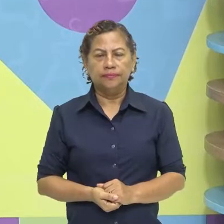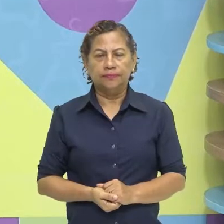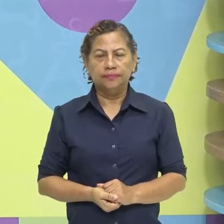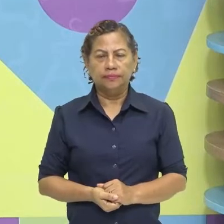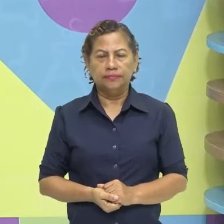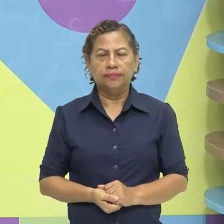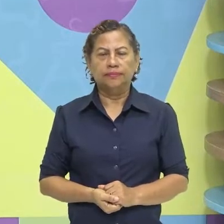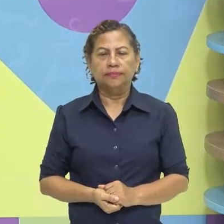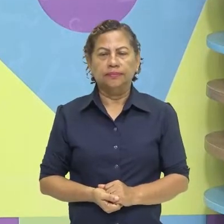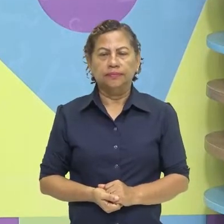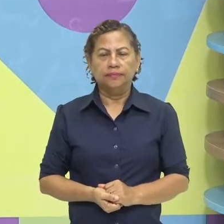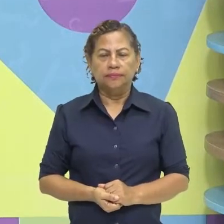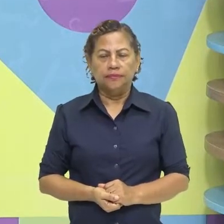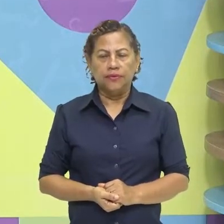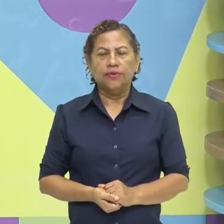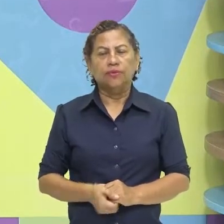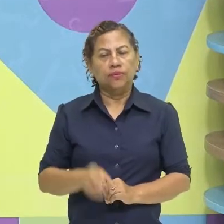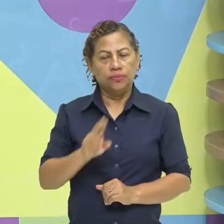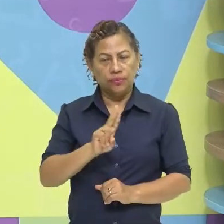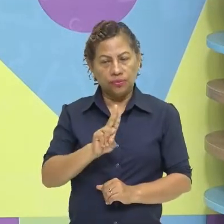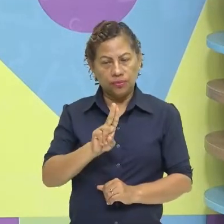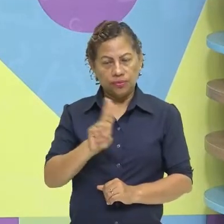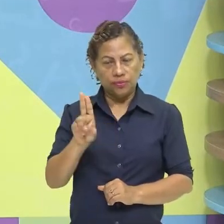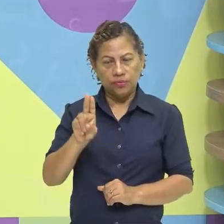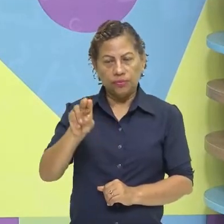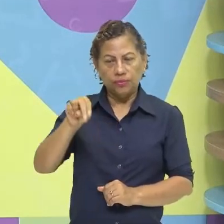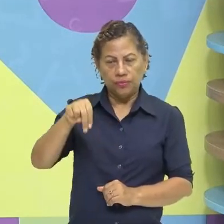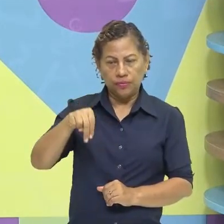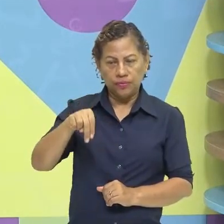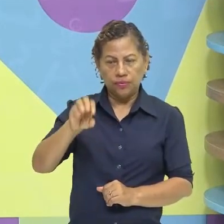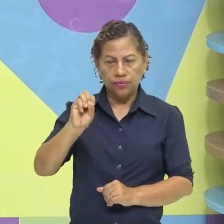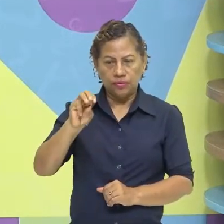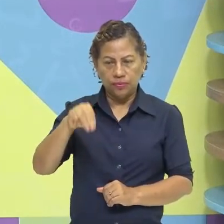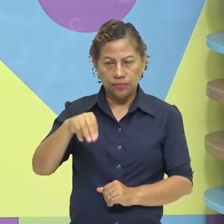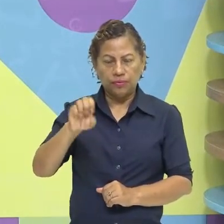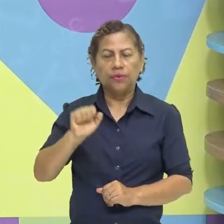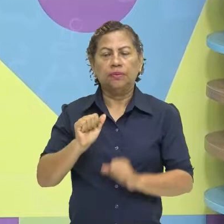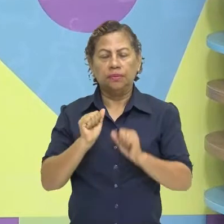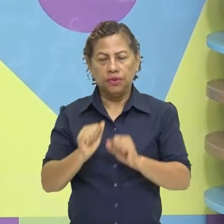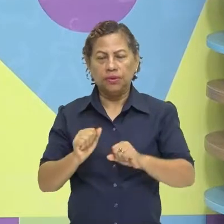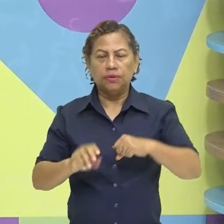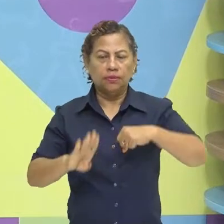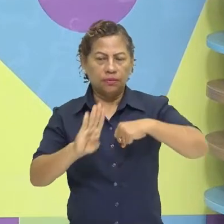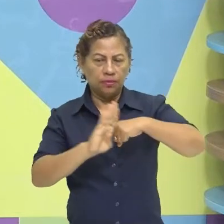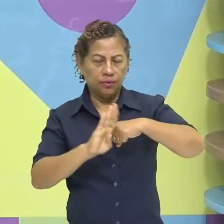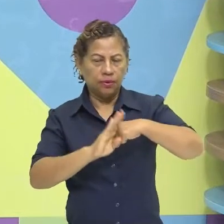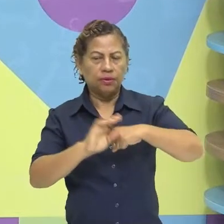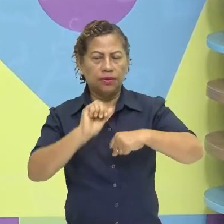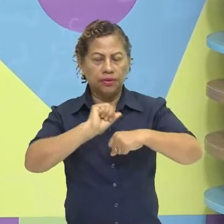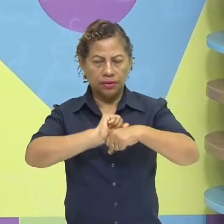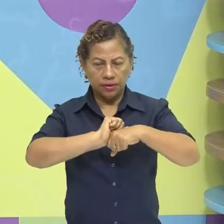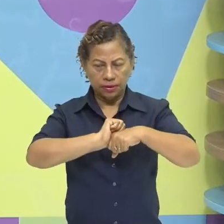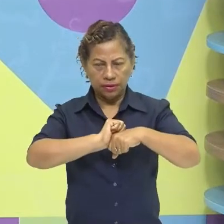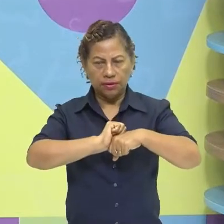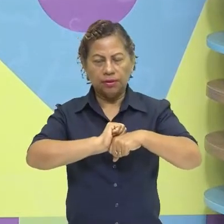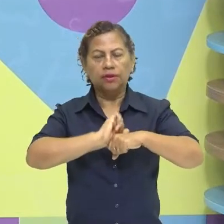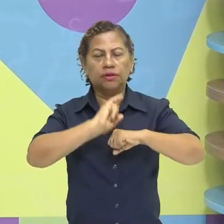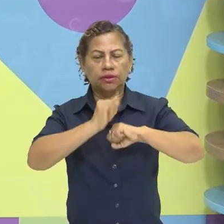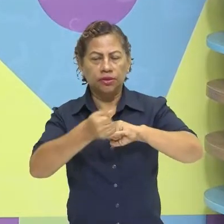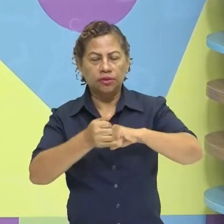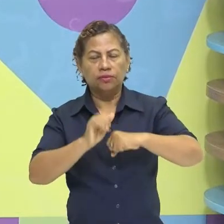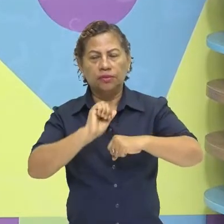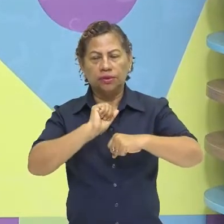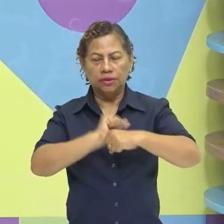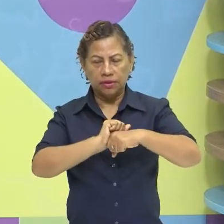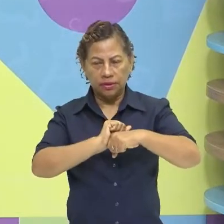a regência, né, do nome. Então esse nome pode ser um substantivo, um adjetivo ou um advérbio, né? Então como é que ele